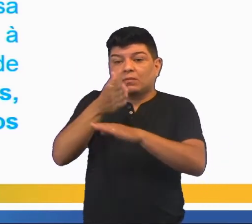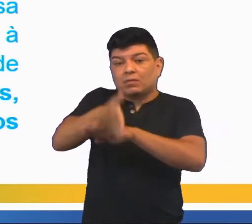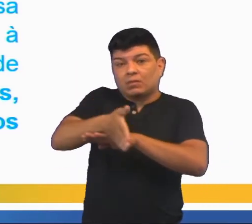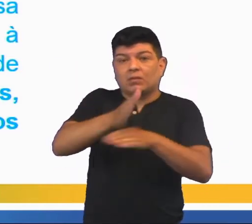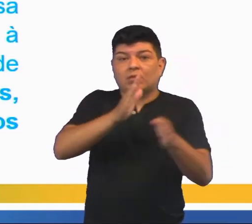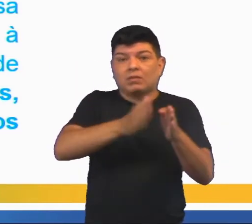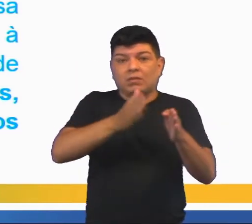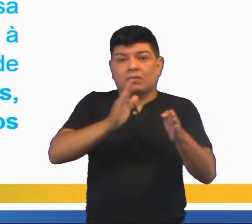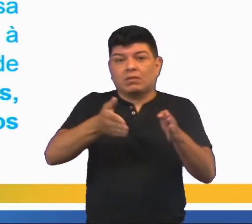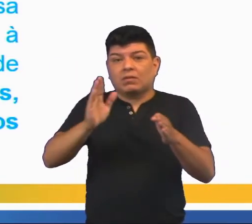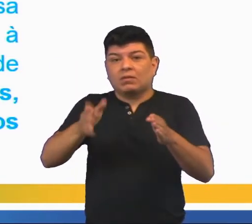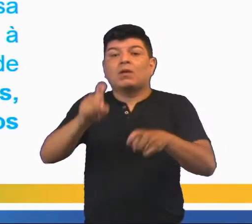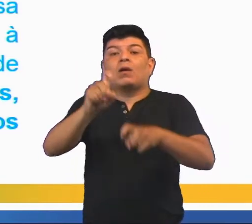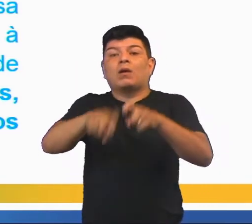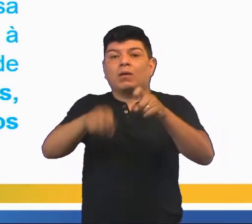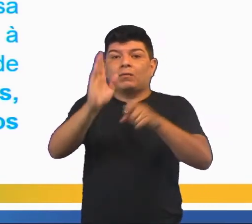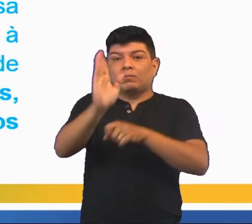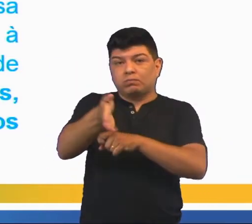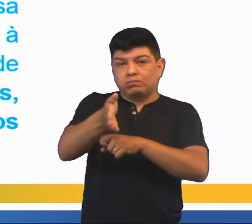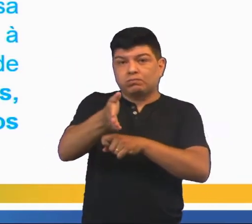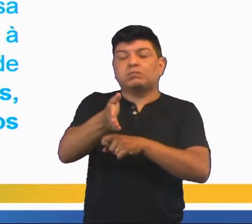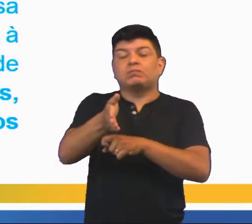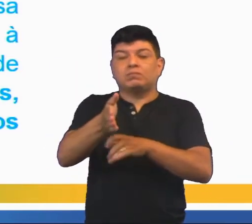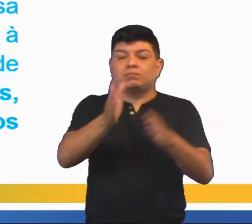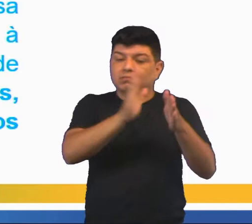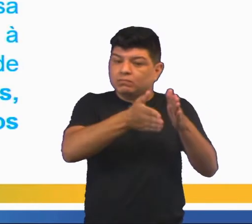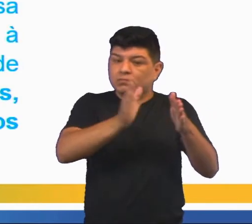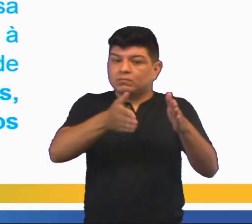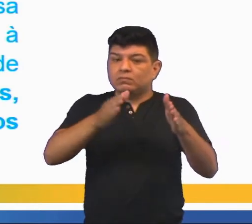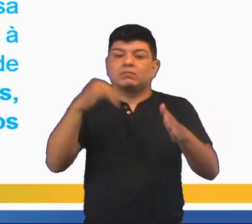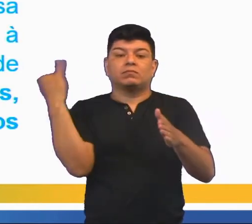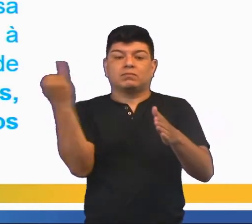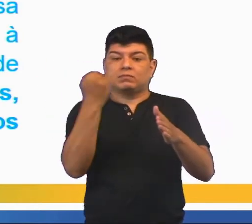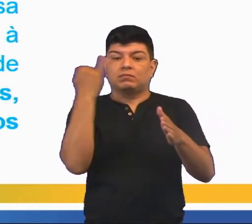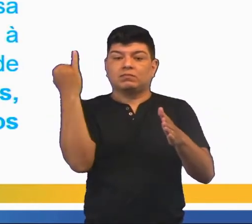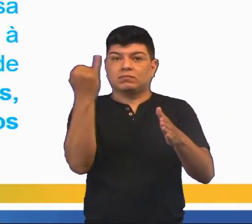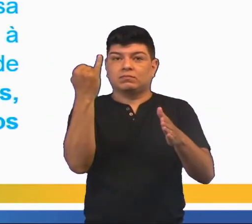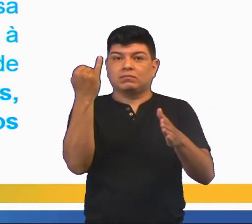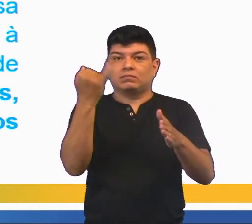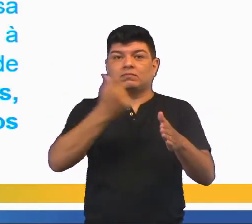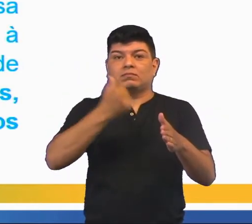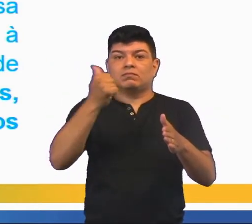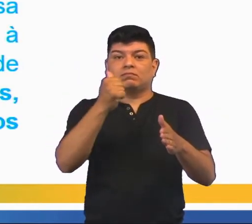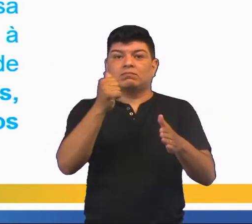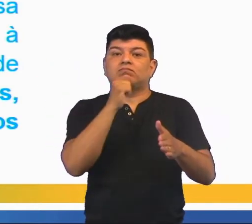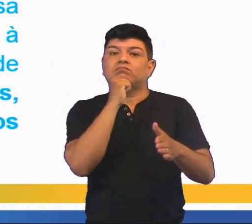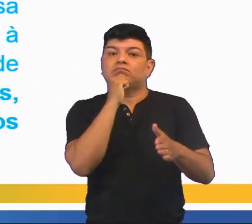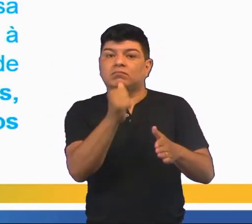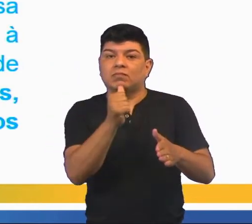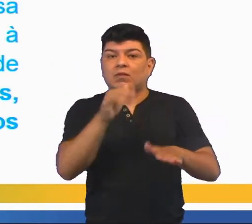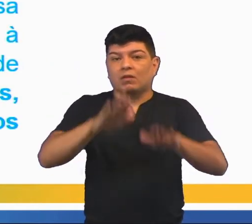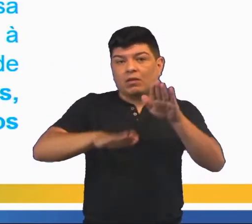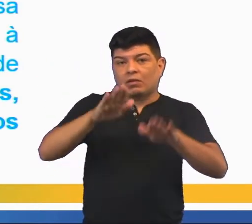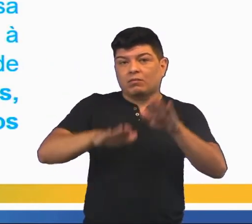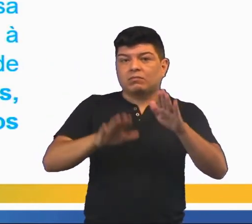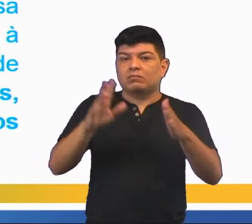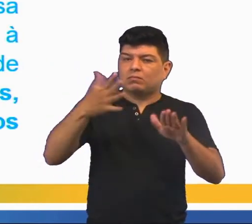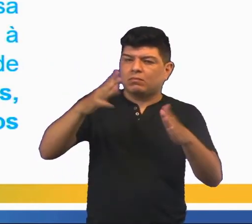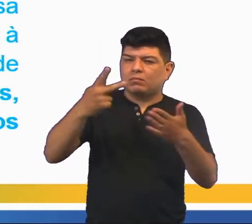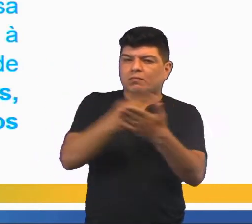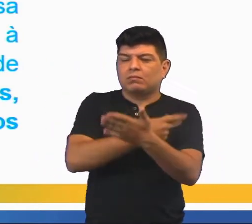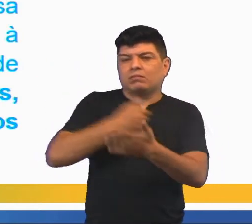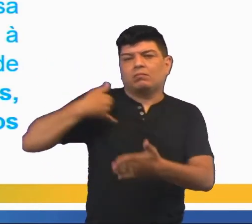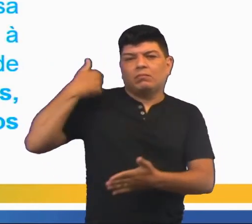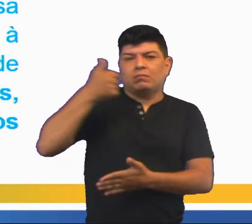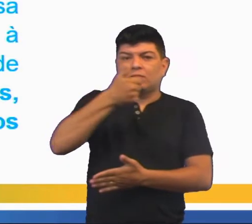fase reprodutiva. Nessa fase, né, importante, né, da primeira menstruação, ocorre geralmente por volta dos